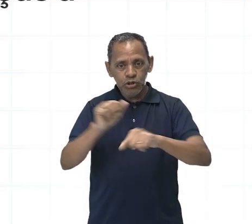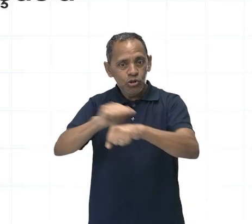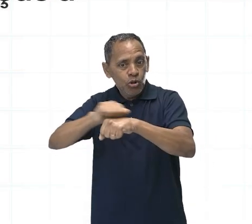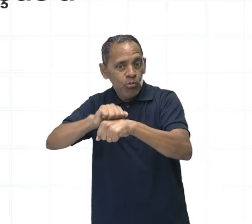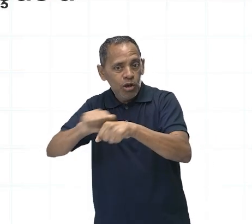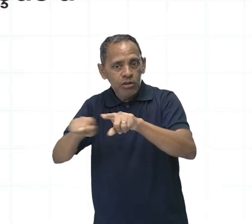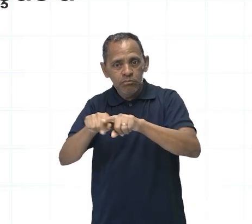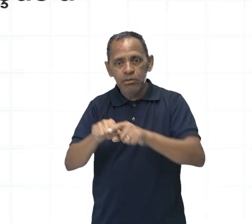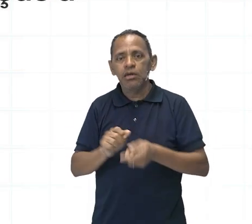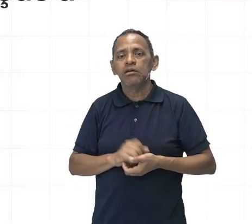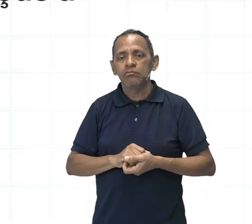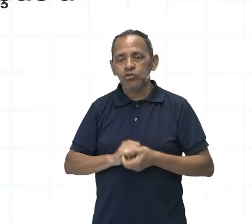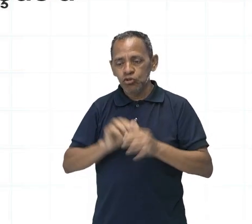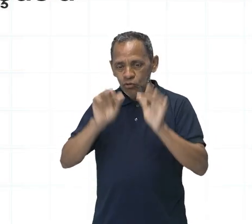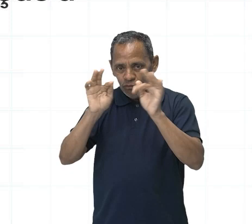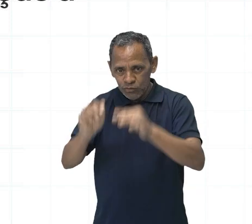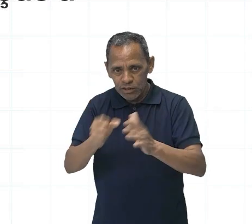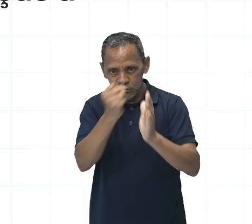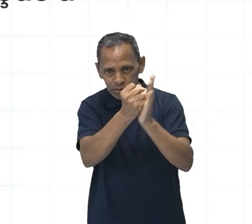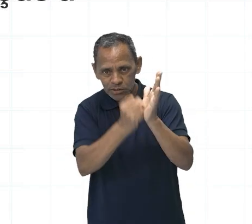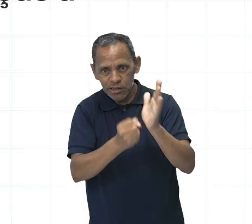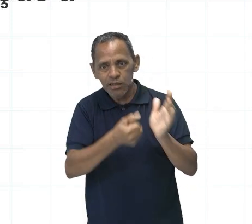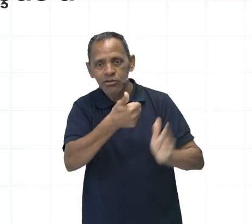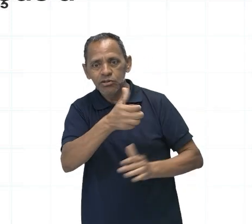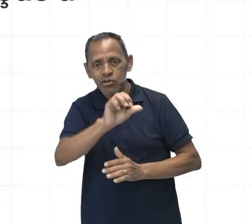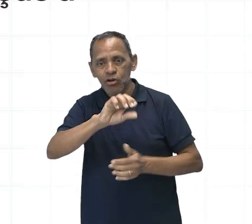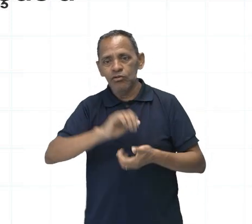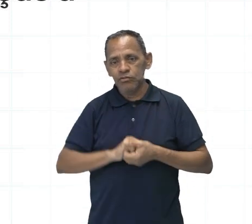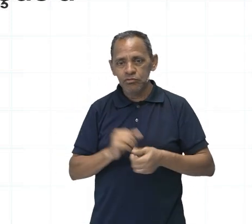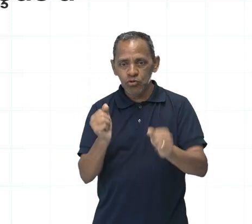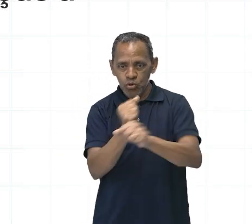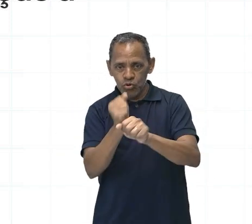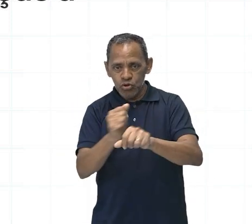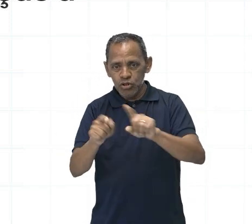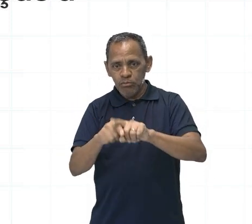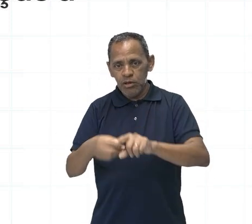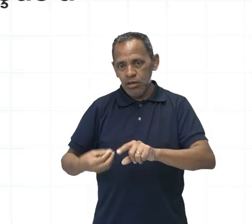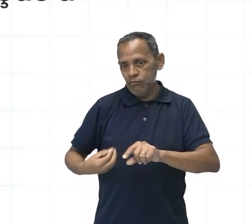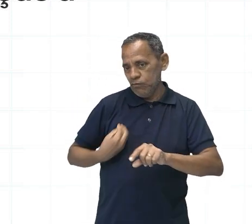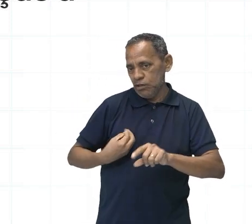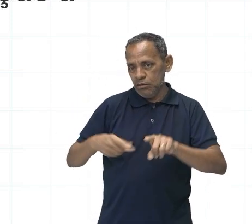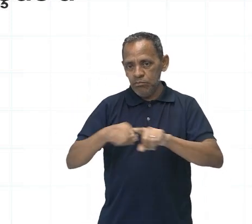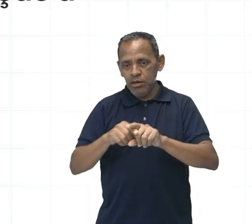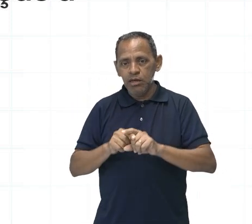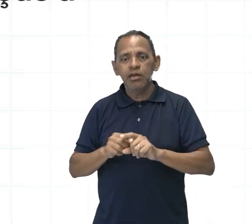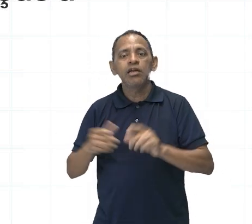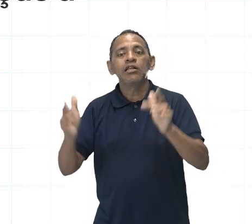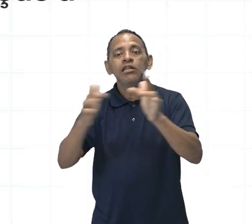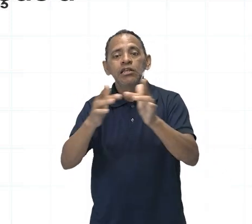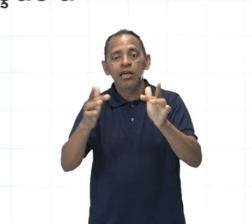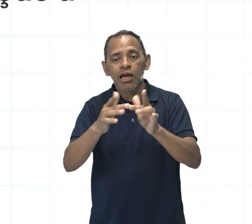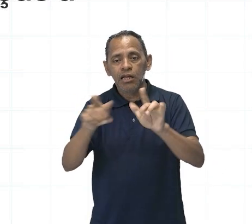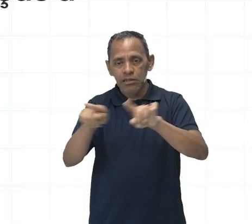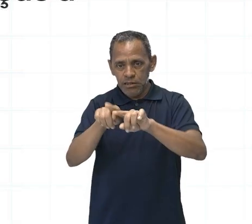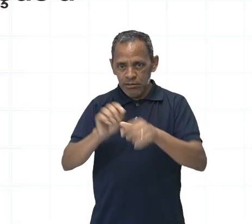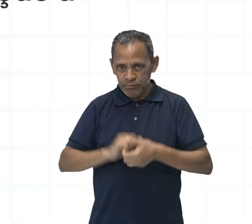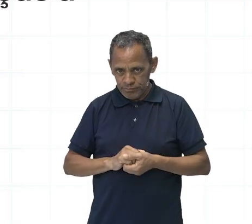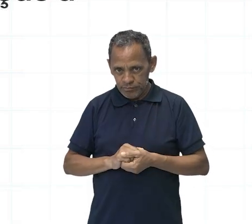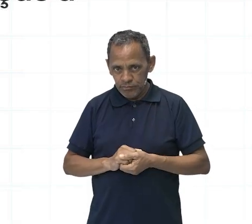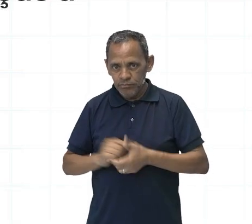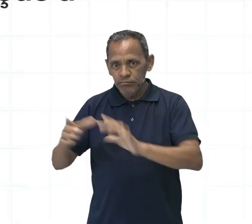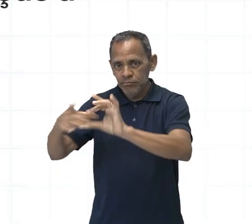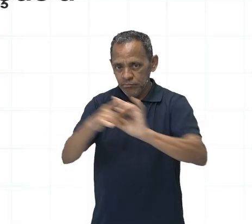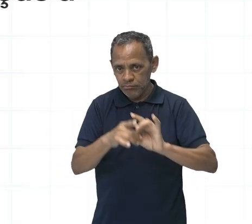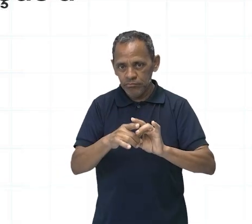século XIX. Sua construção e existência estão diretamente ligadas ao auge econômico da